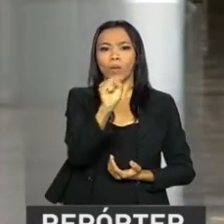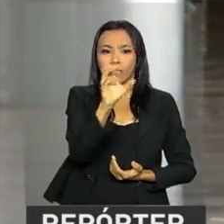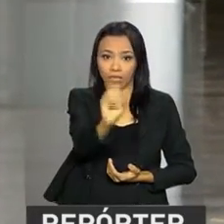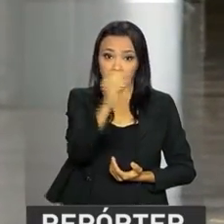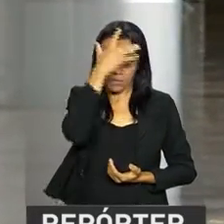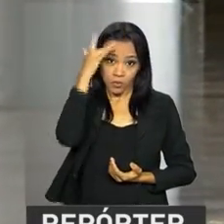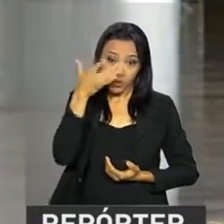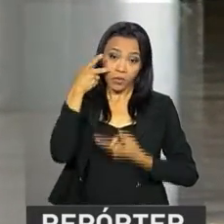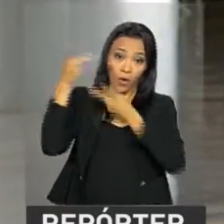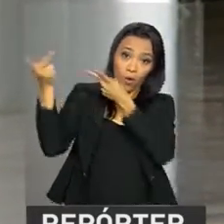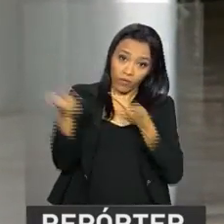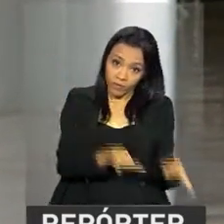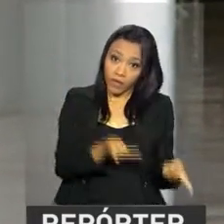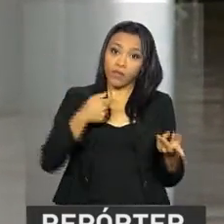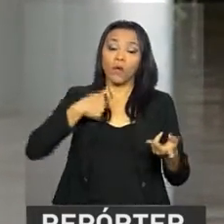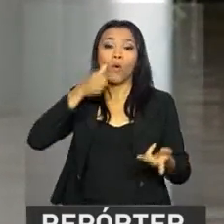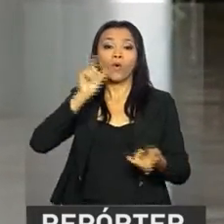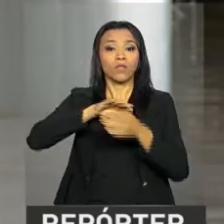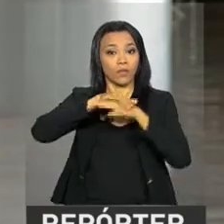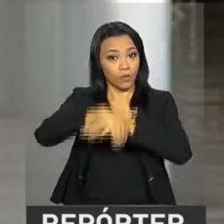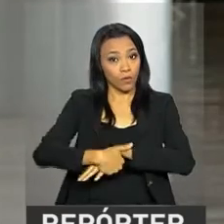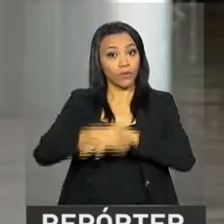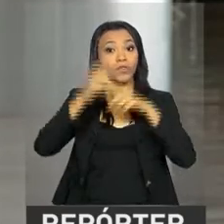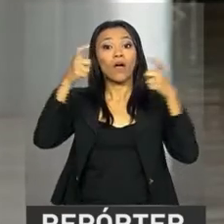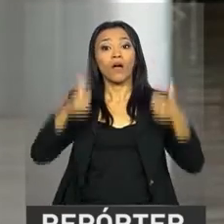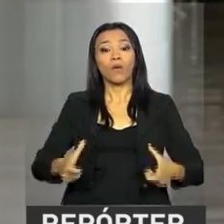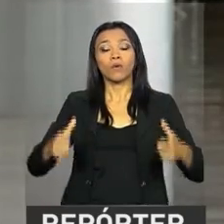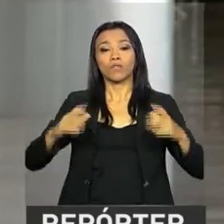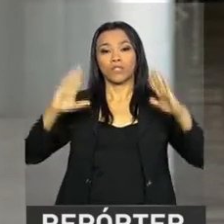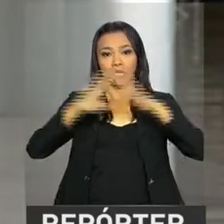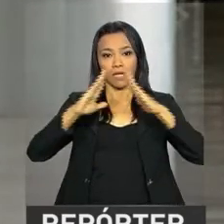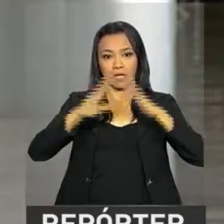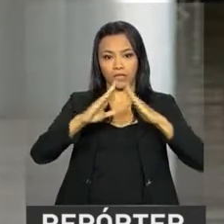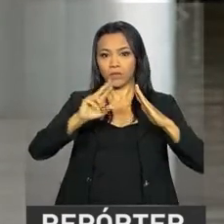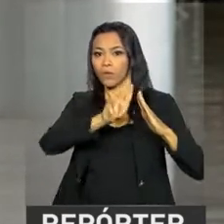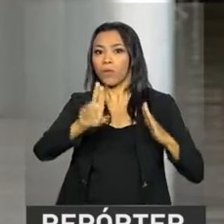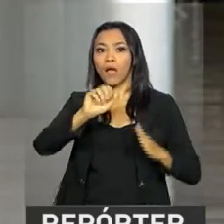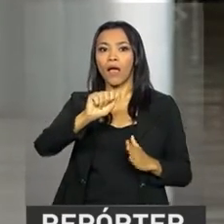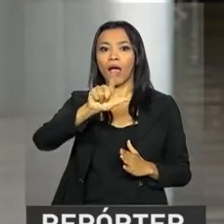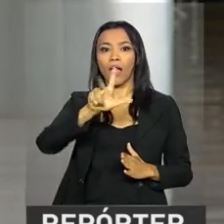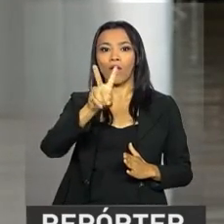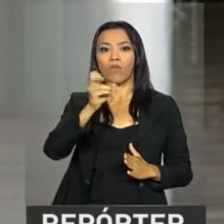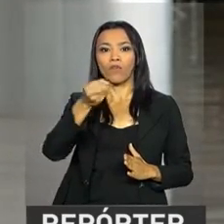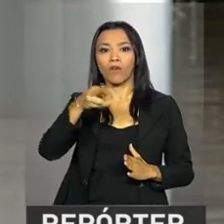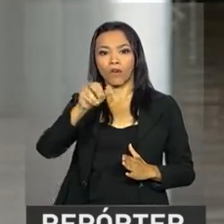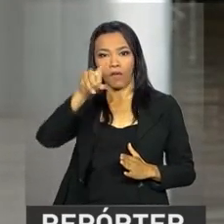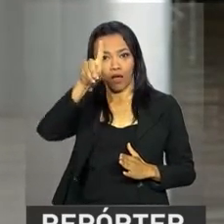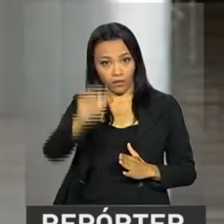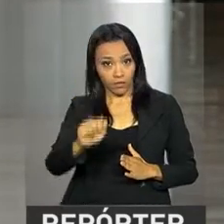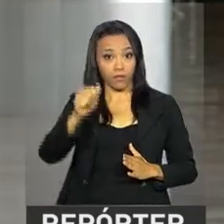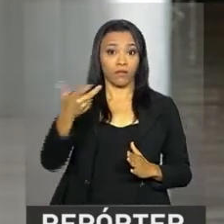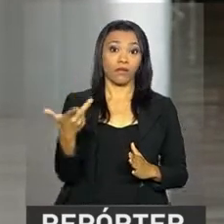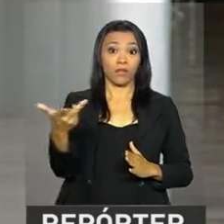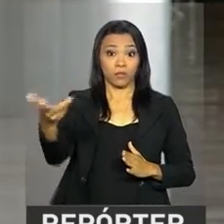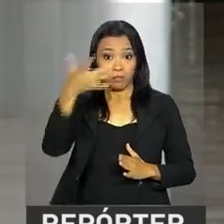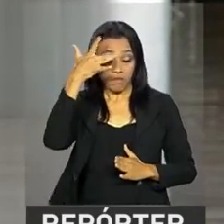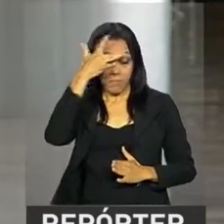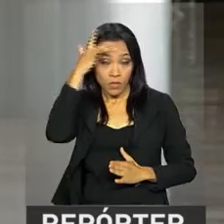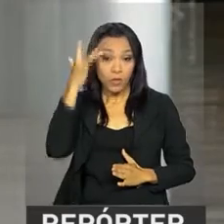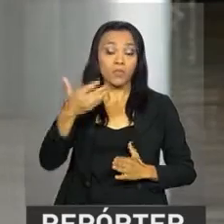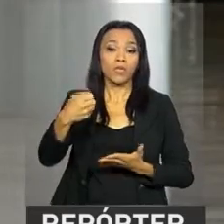encontro aconteceu na noite de ontem no palácio da alvorada em brasília e reuniu parlamentares da base aliada do governo no senado